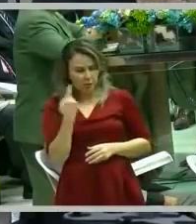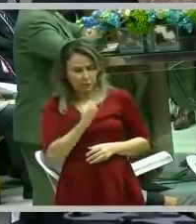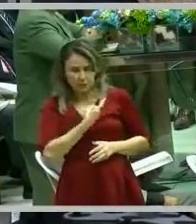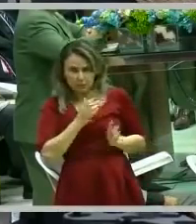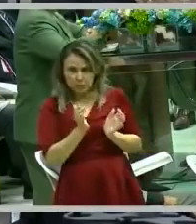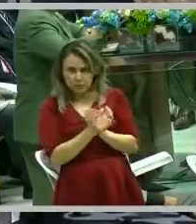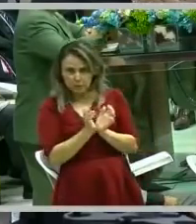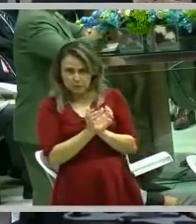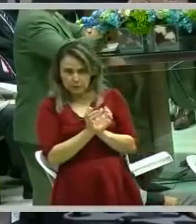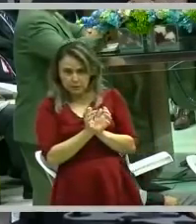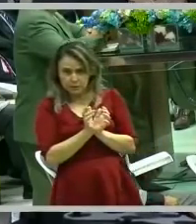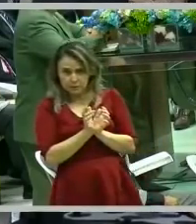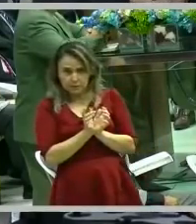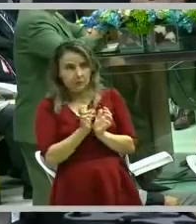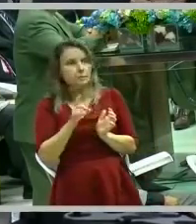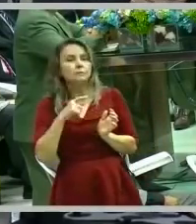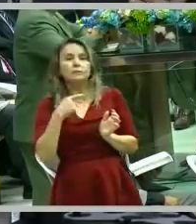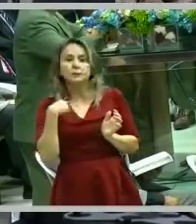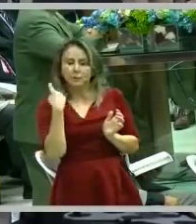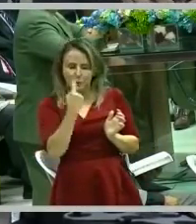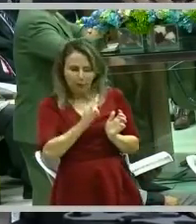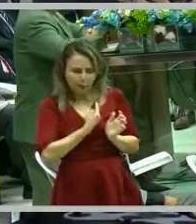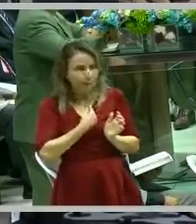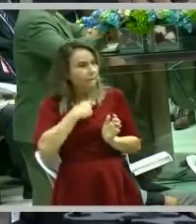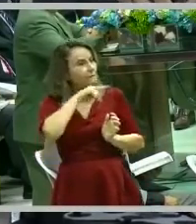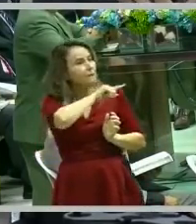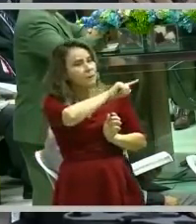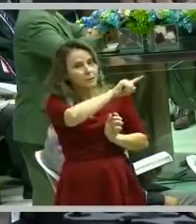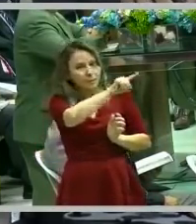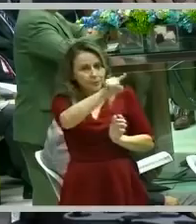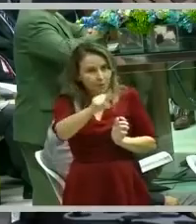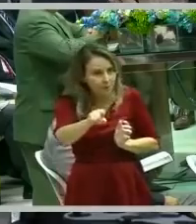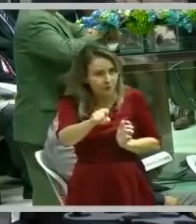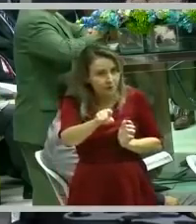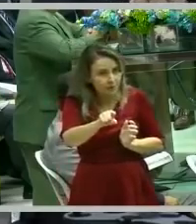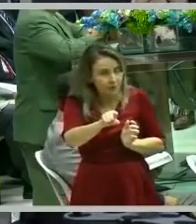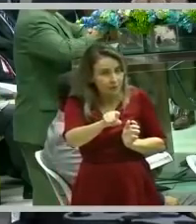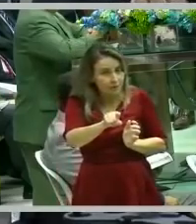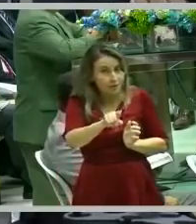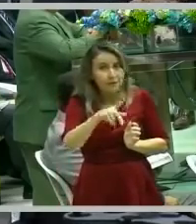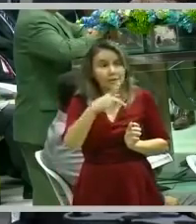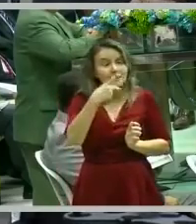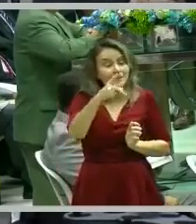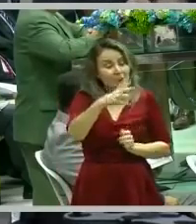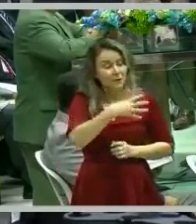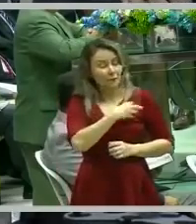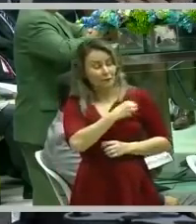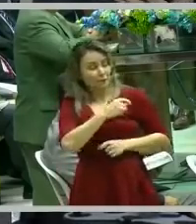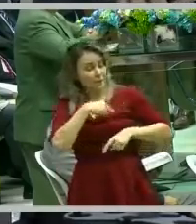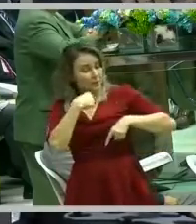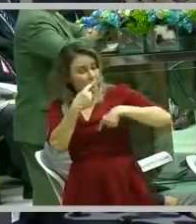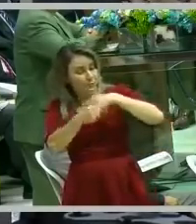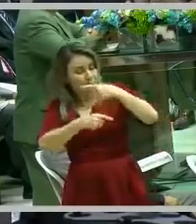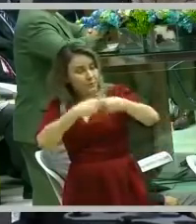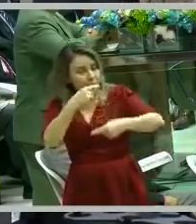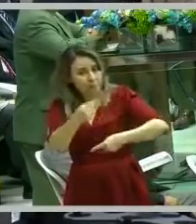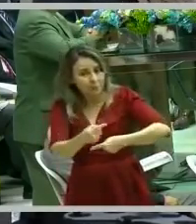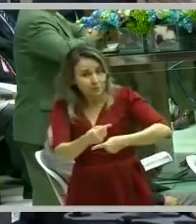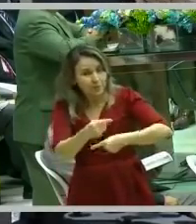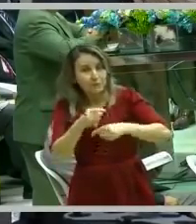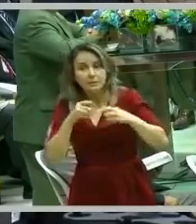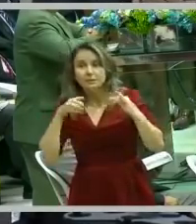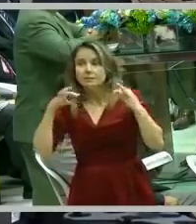É para nós, é para vós. É para vossos filhos, é para